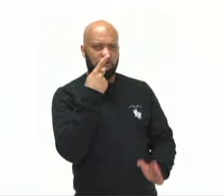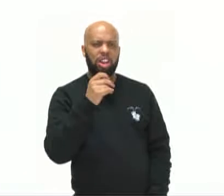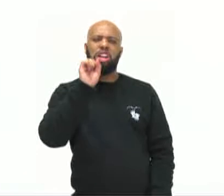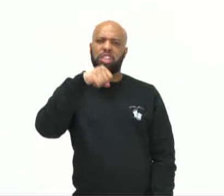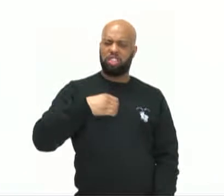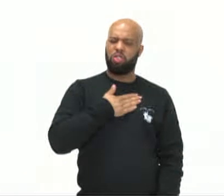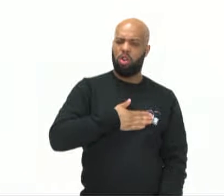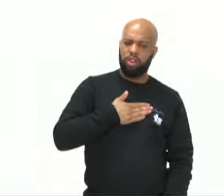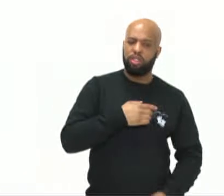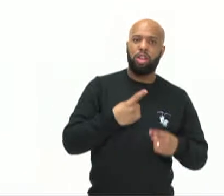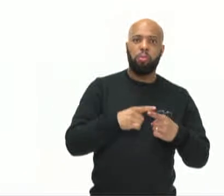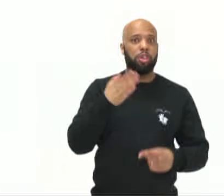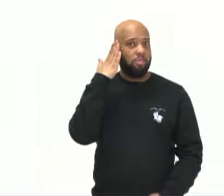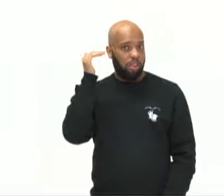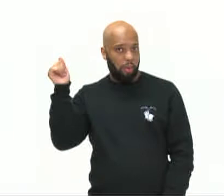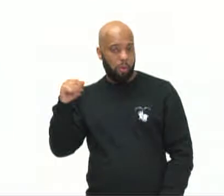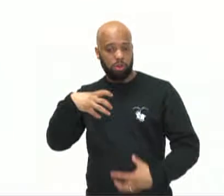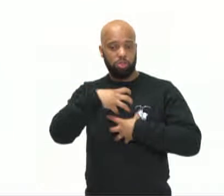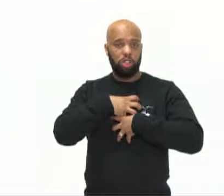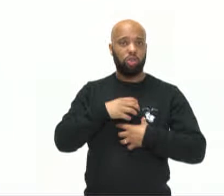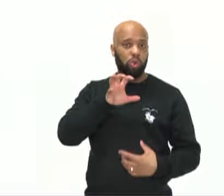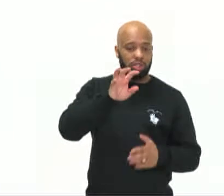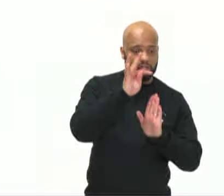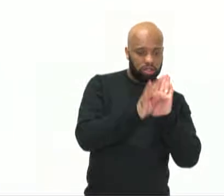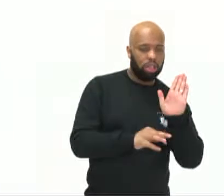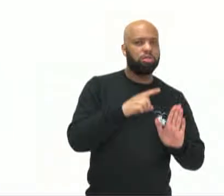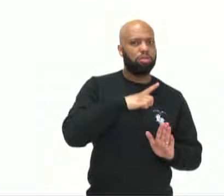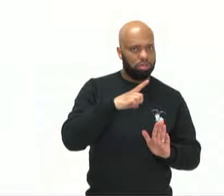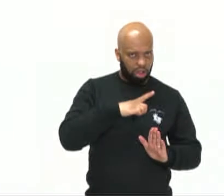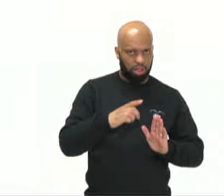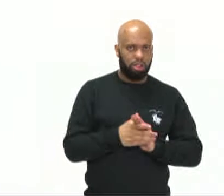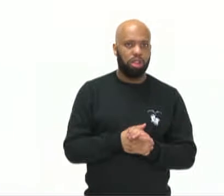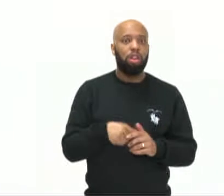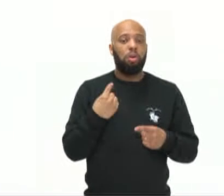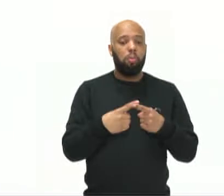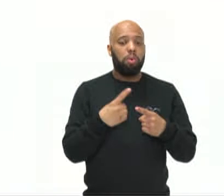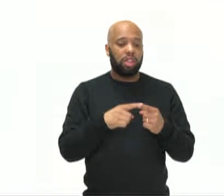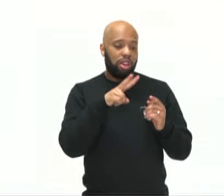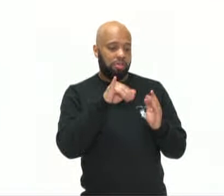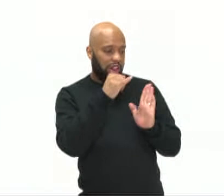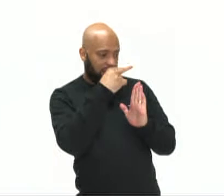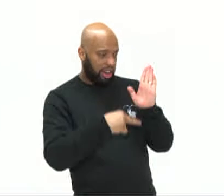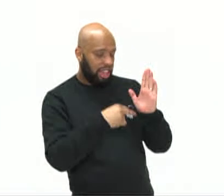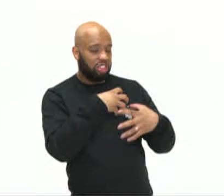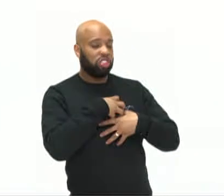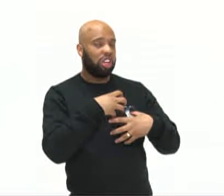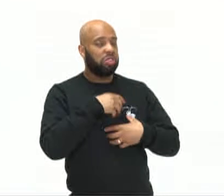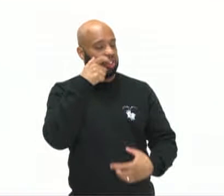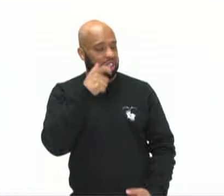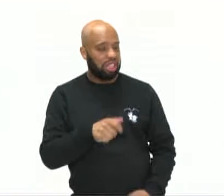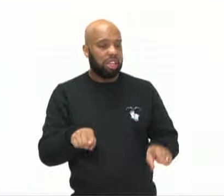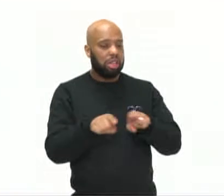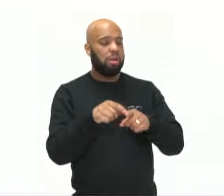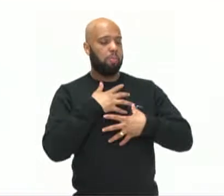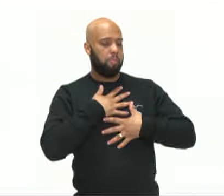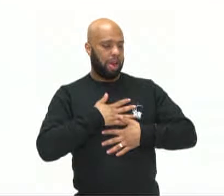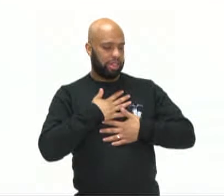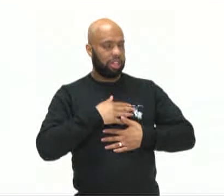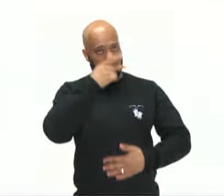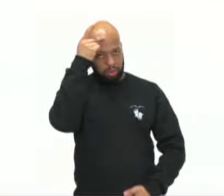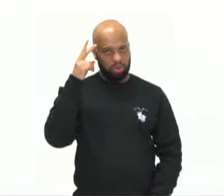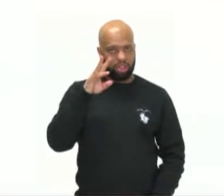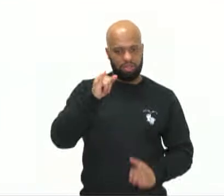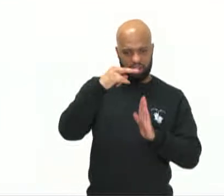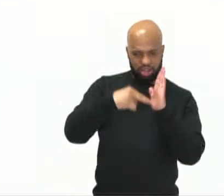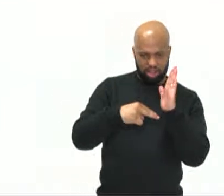premissa graças ao sucesso que esses textos têm entre eles. Produzem uma leitura interessante e prazerosa para o leitor. Para